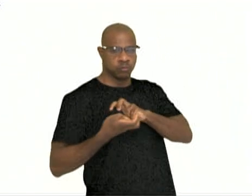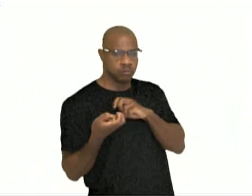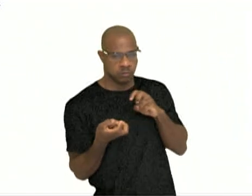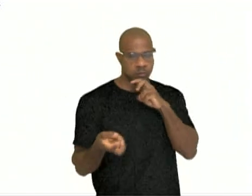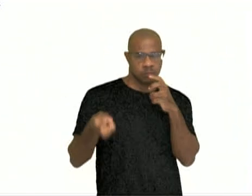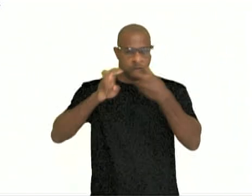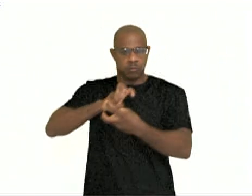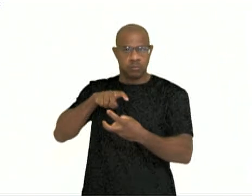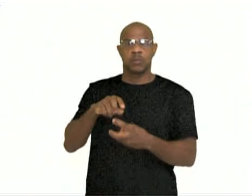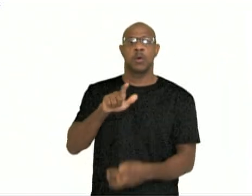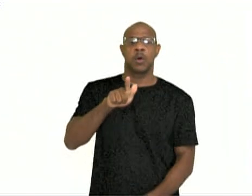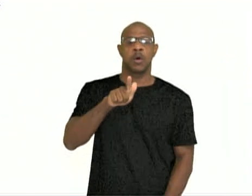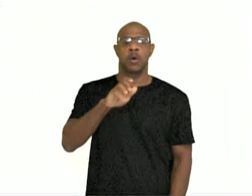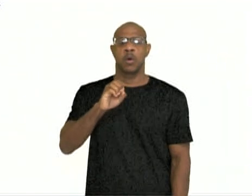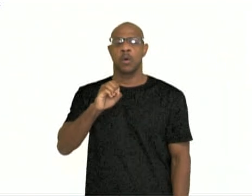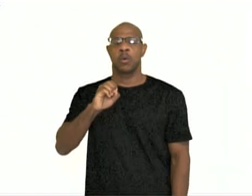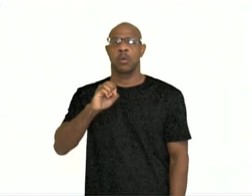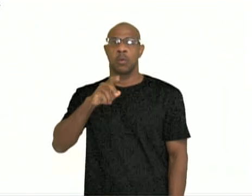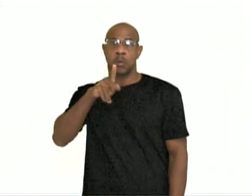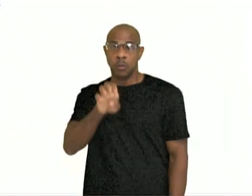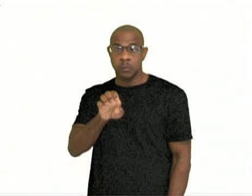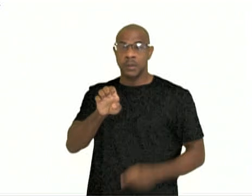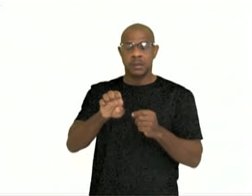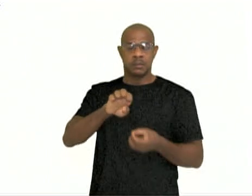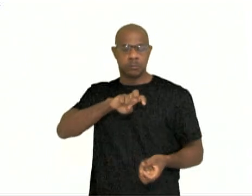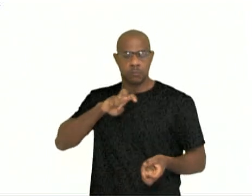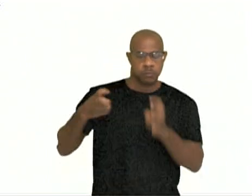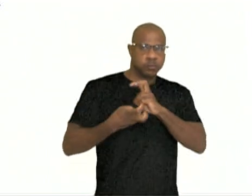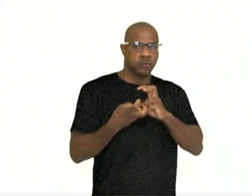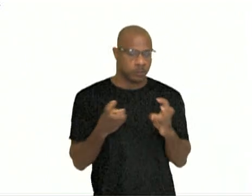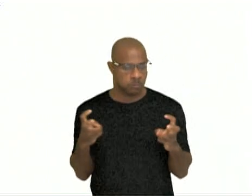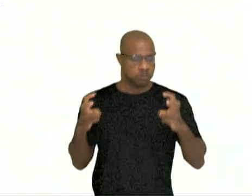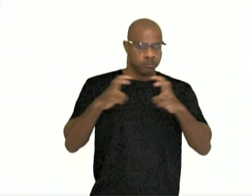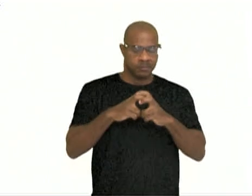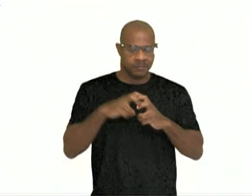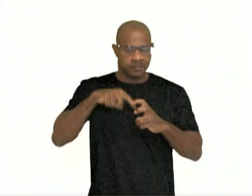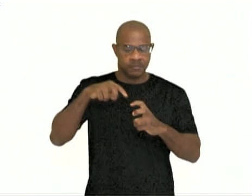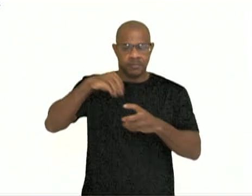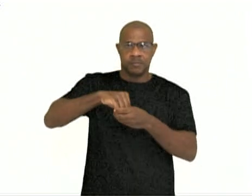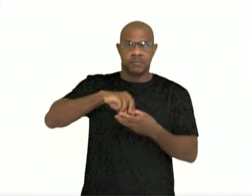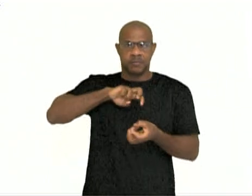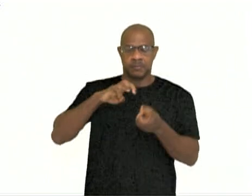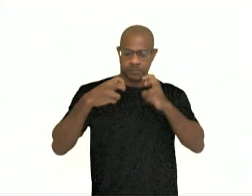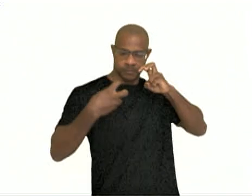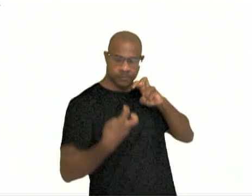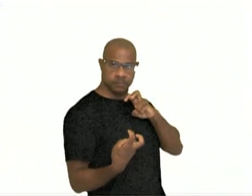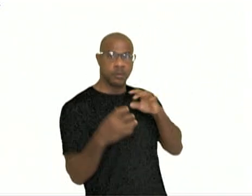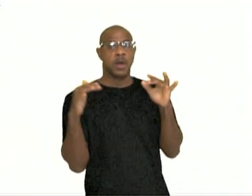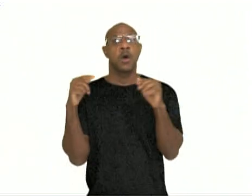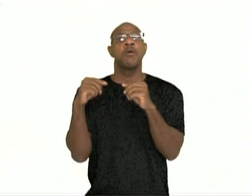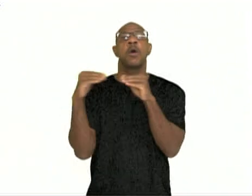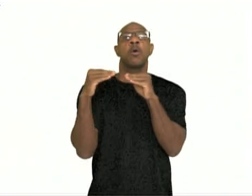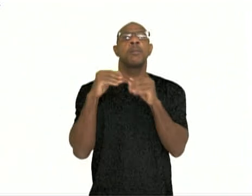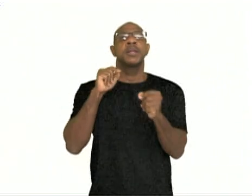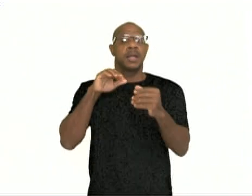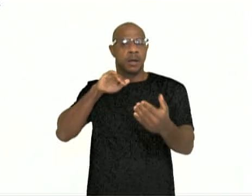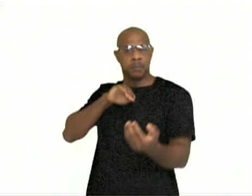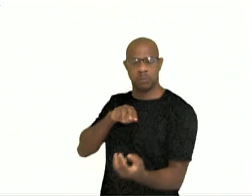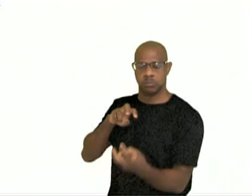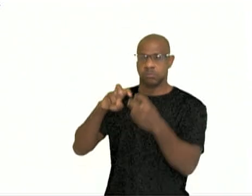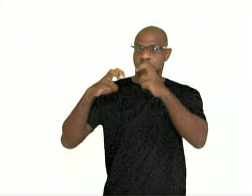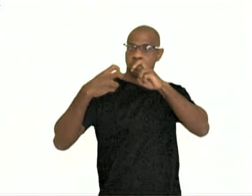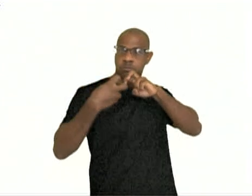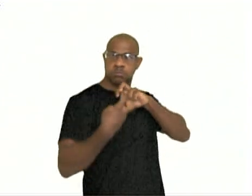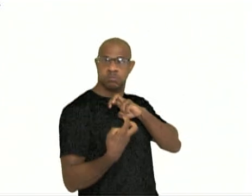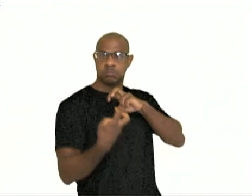chamados golpes da capoeira, eles vão encaixar na ginga. Então, a primeira coisa que a gente tem que aprender quando vai